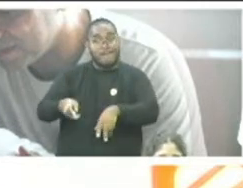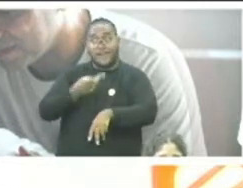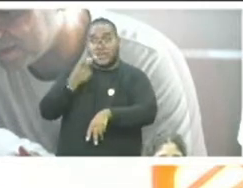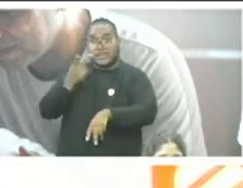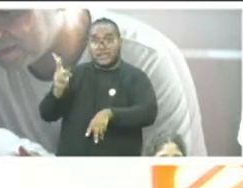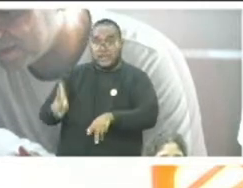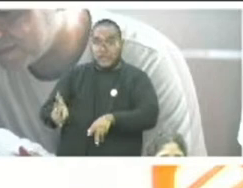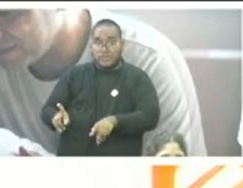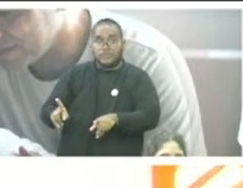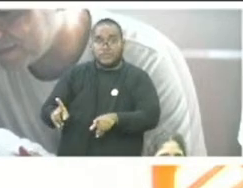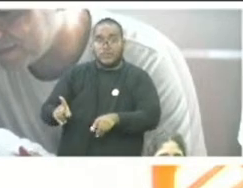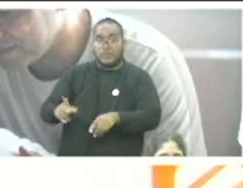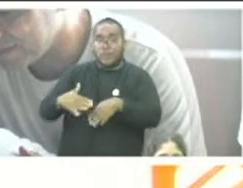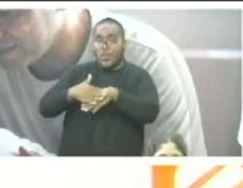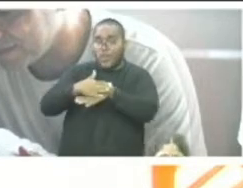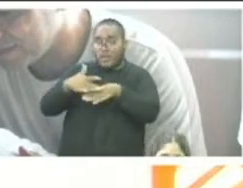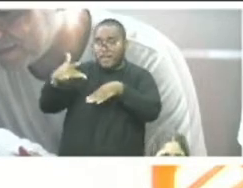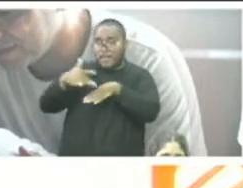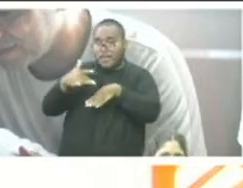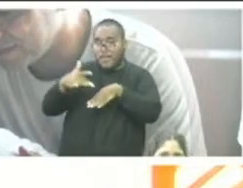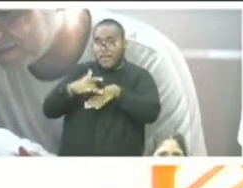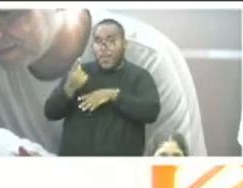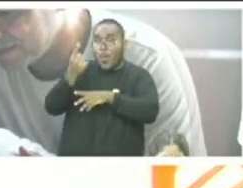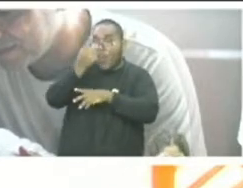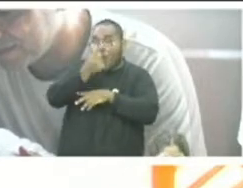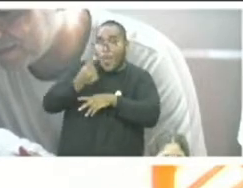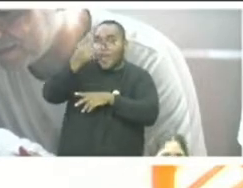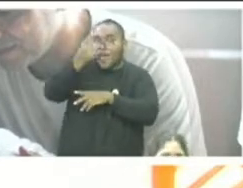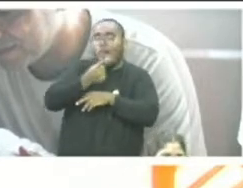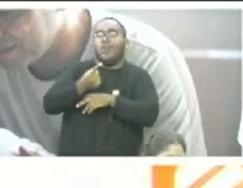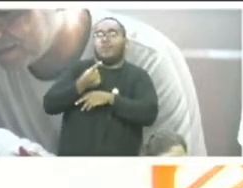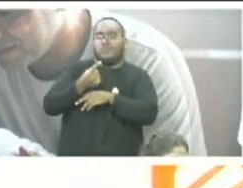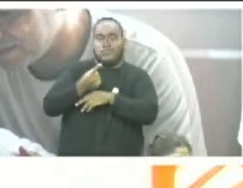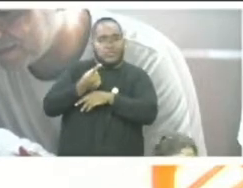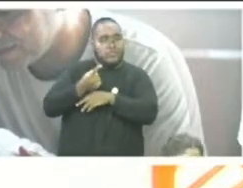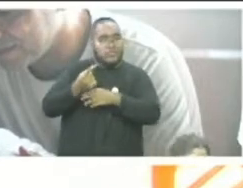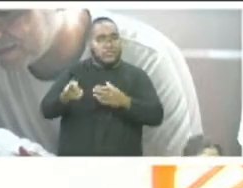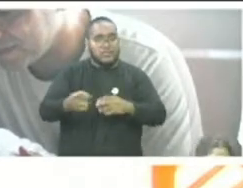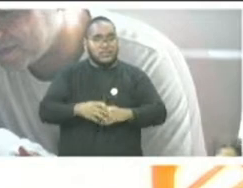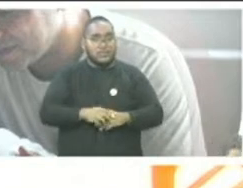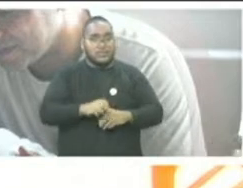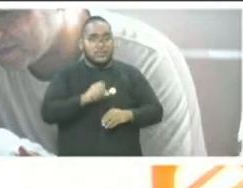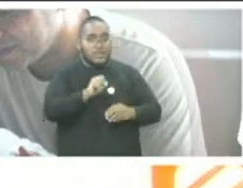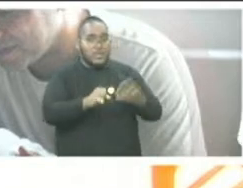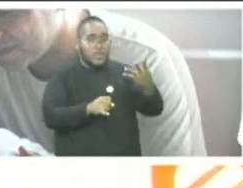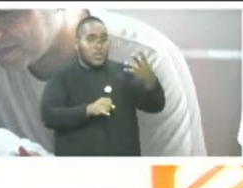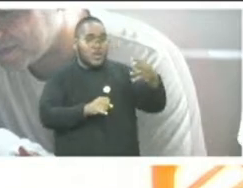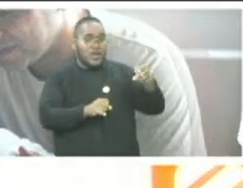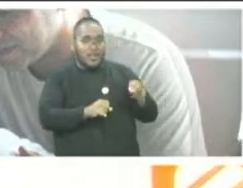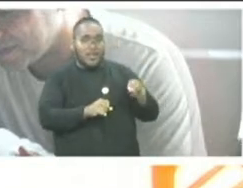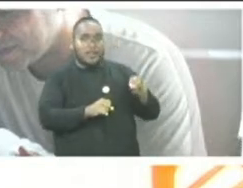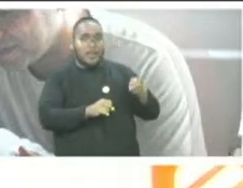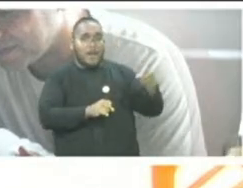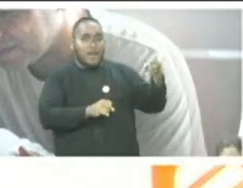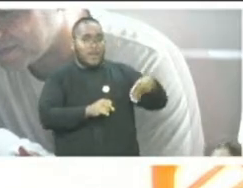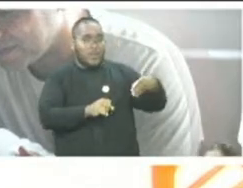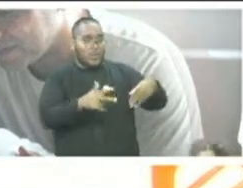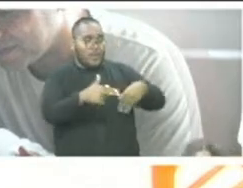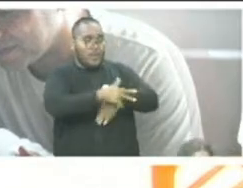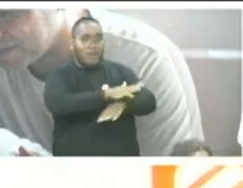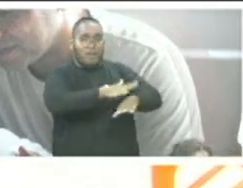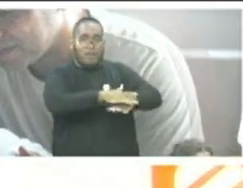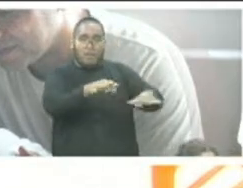deve executá-lo com 1 hora de relógio. Então, se levou 40 minutos para fechar a incisão, a gente vai manter mais 20